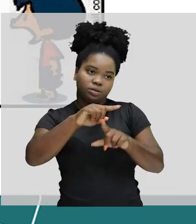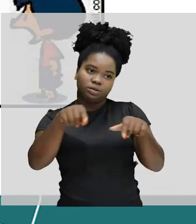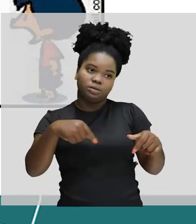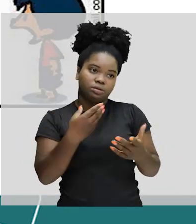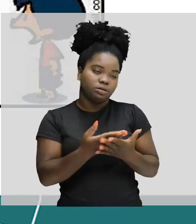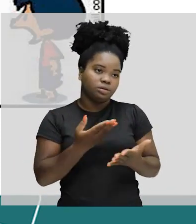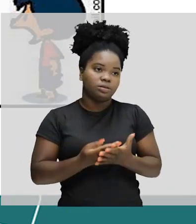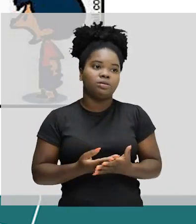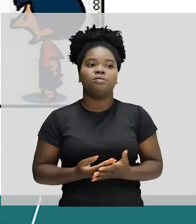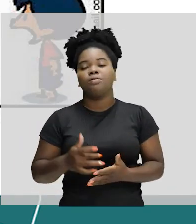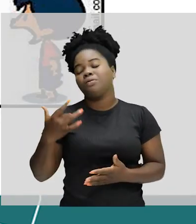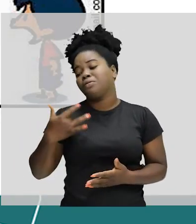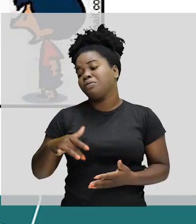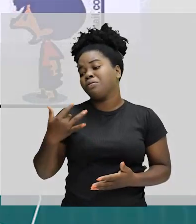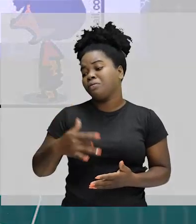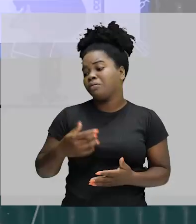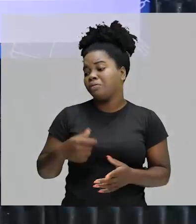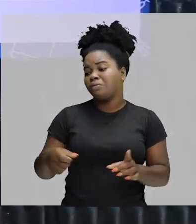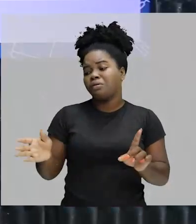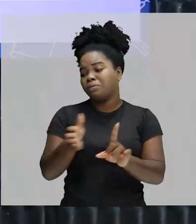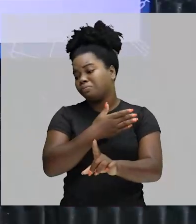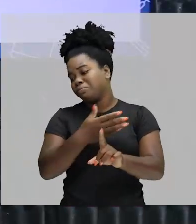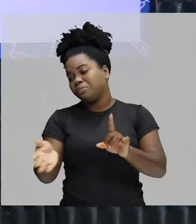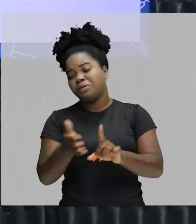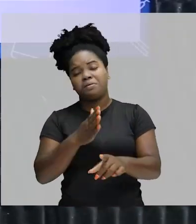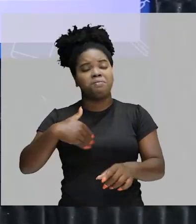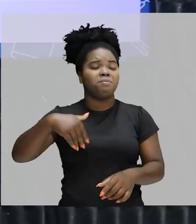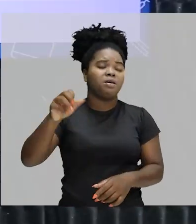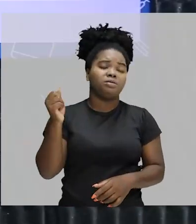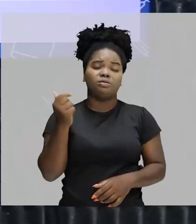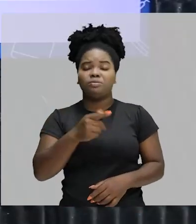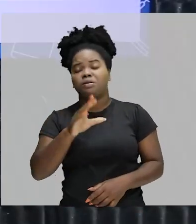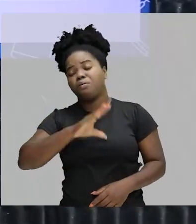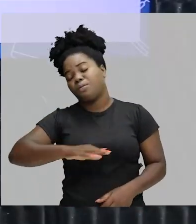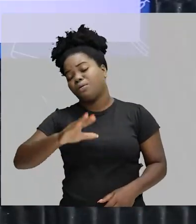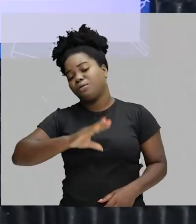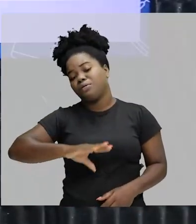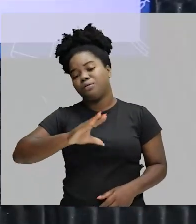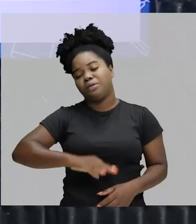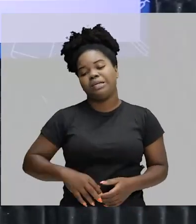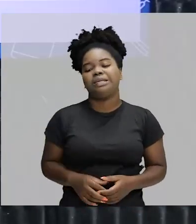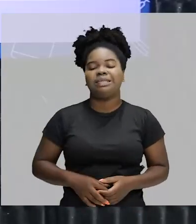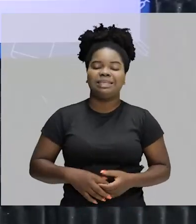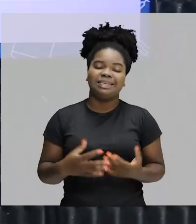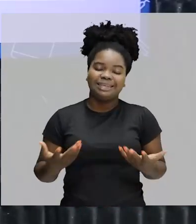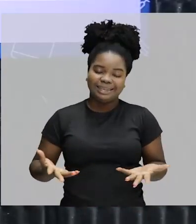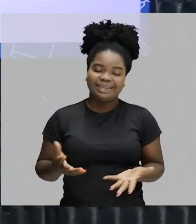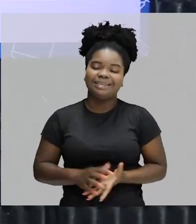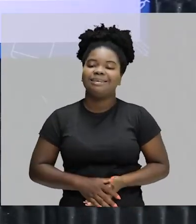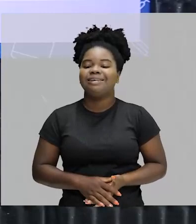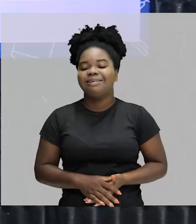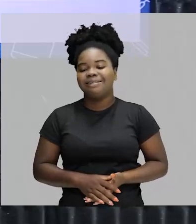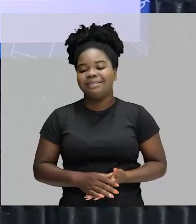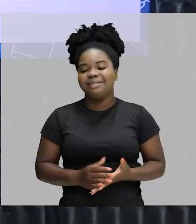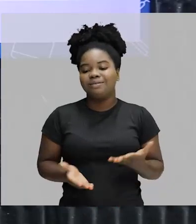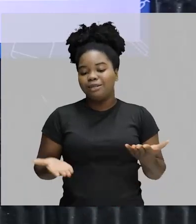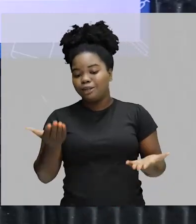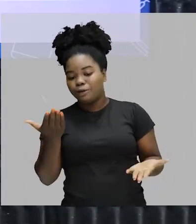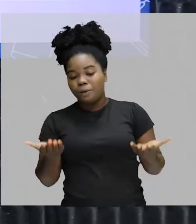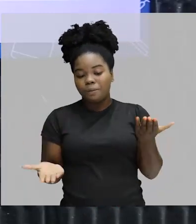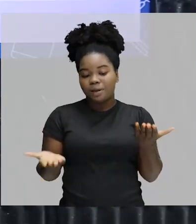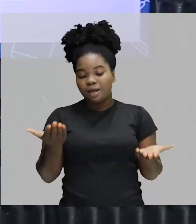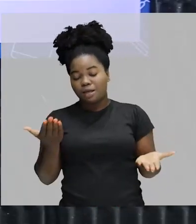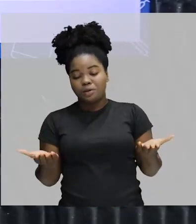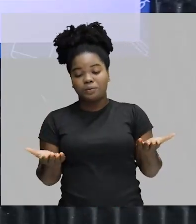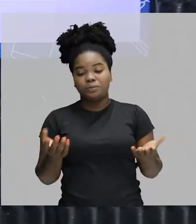O coitado tem apanhado mais que a língua portuguesa, né? Então, ele fez aí, ele fez o grau relativo, né? Dentro